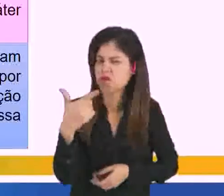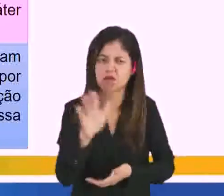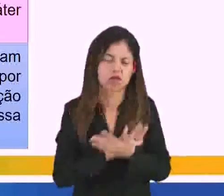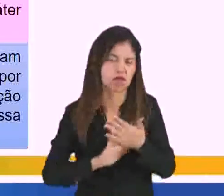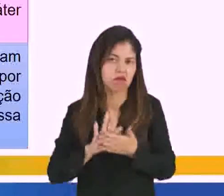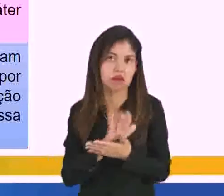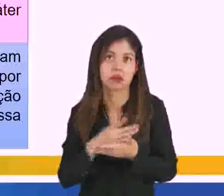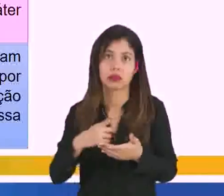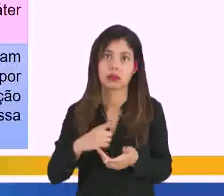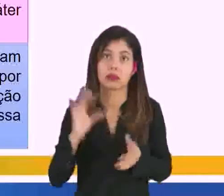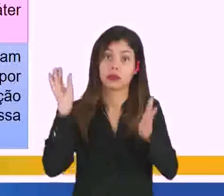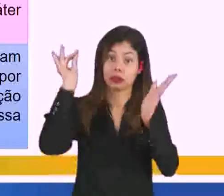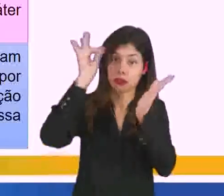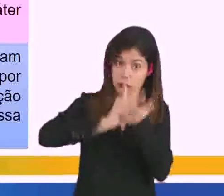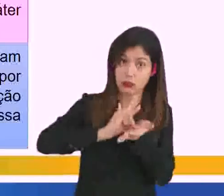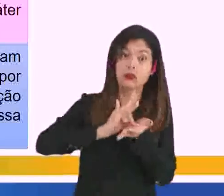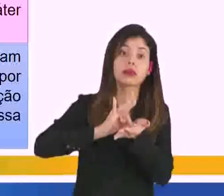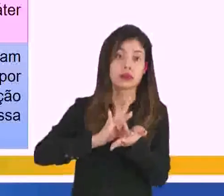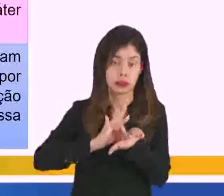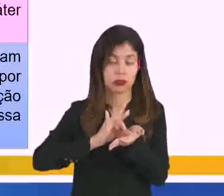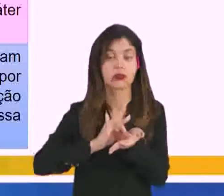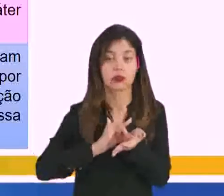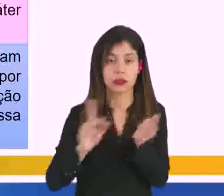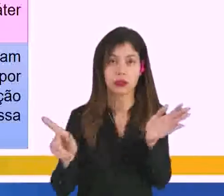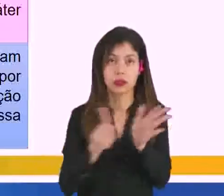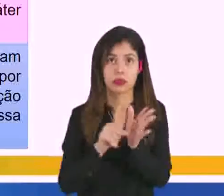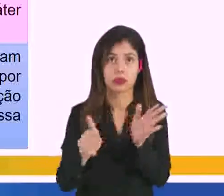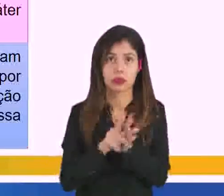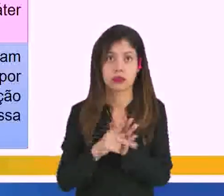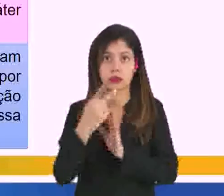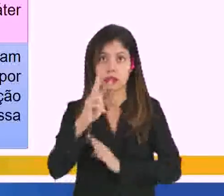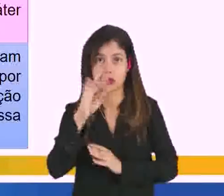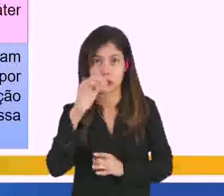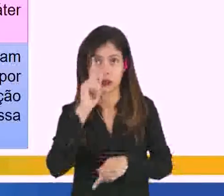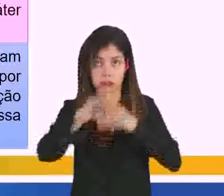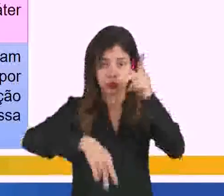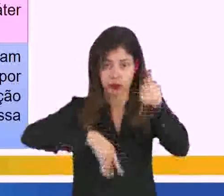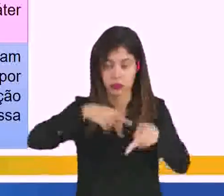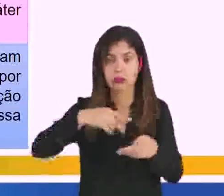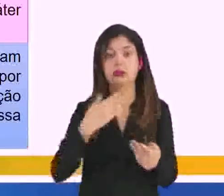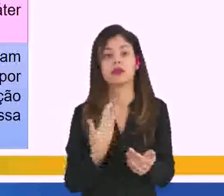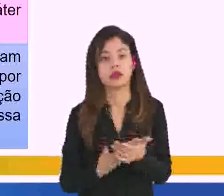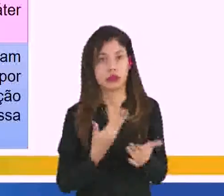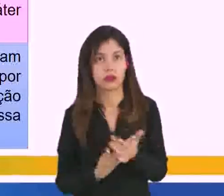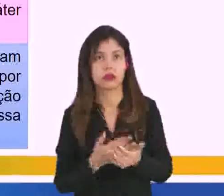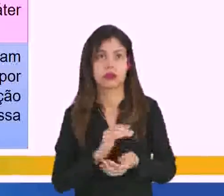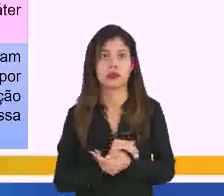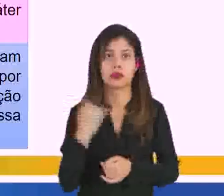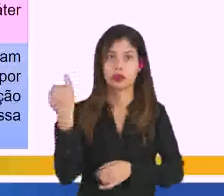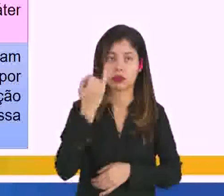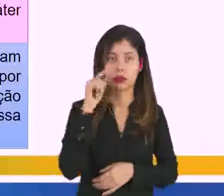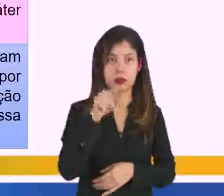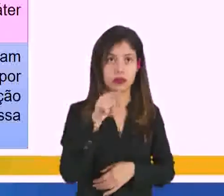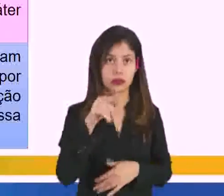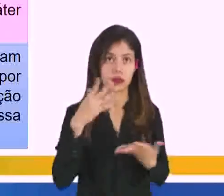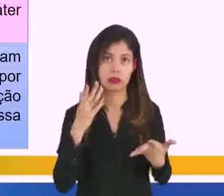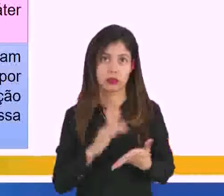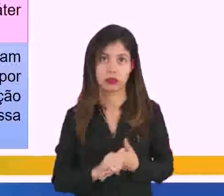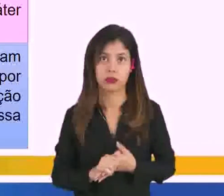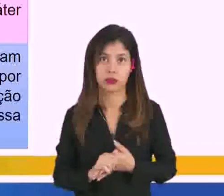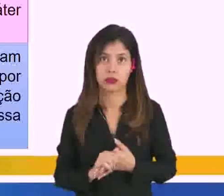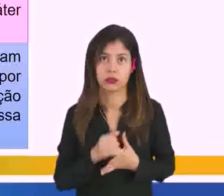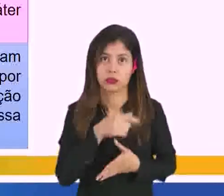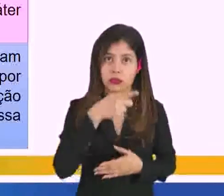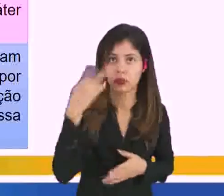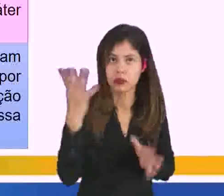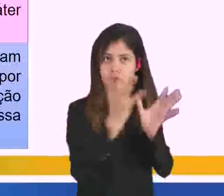não há preocupação em ter uma exata proporcionalidade, né, da população estudada. O importante nessa amostra